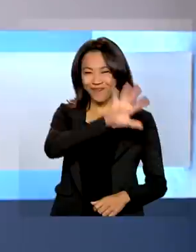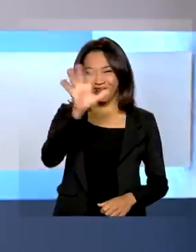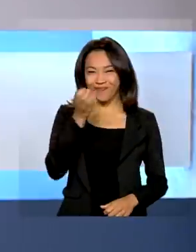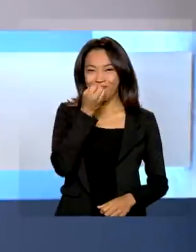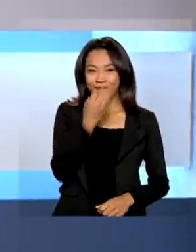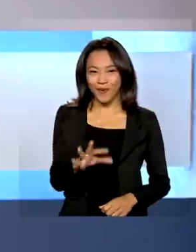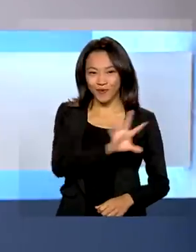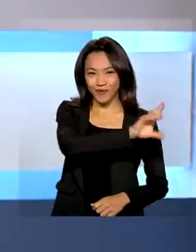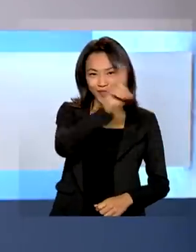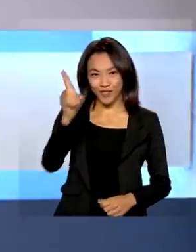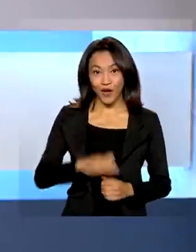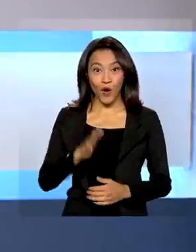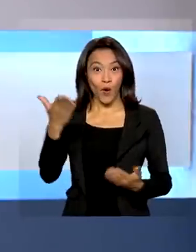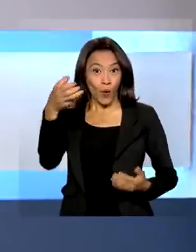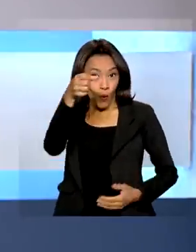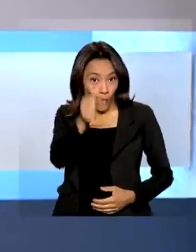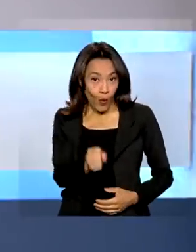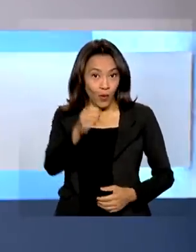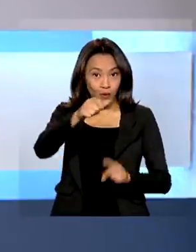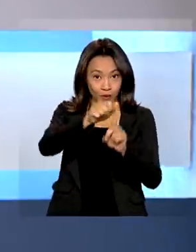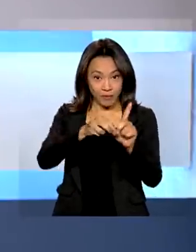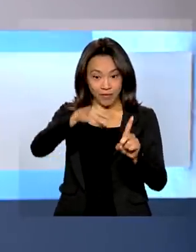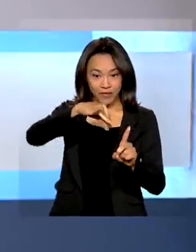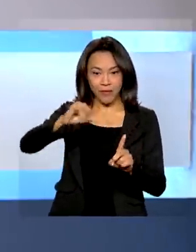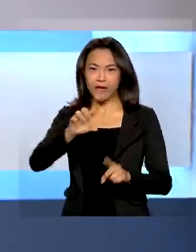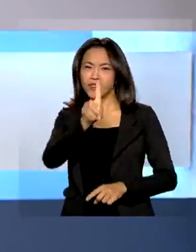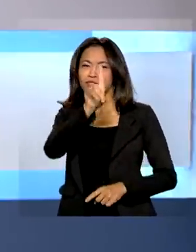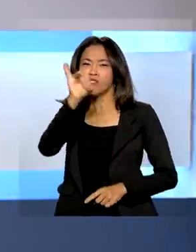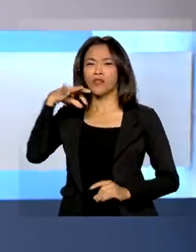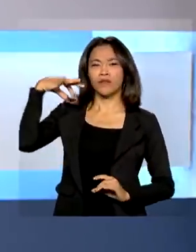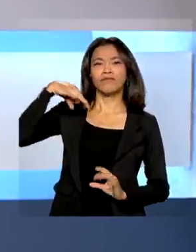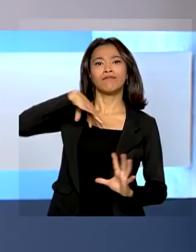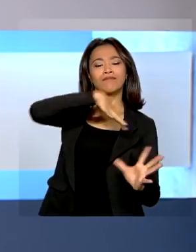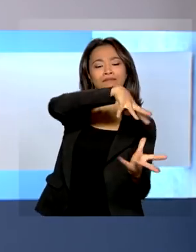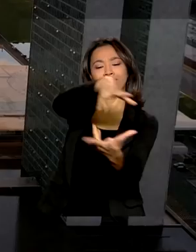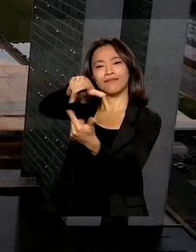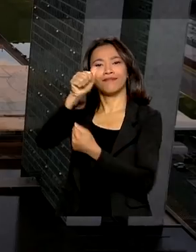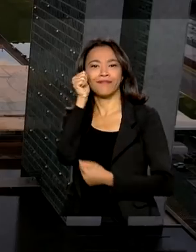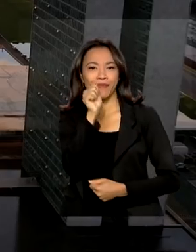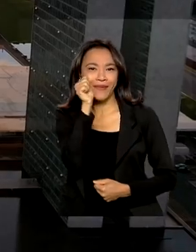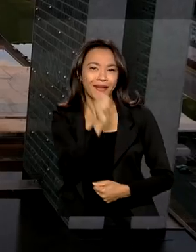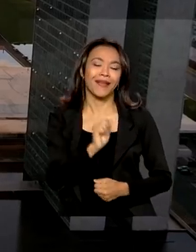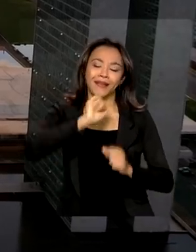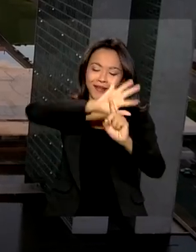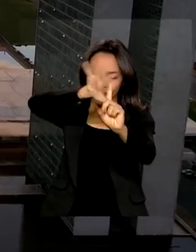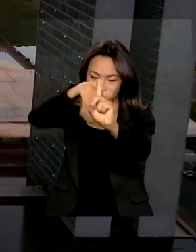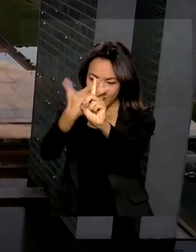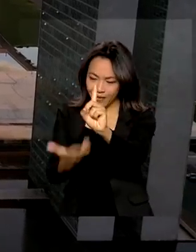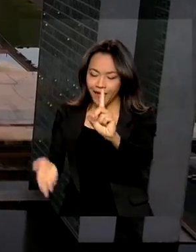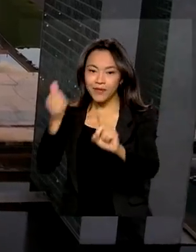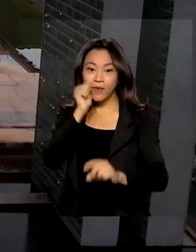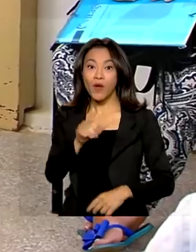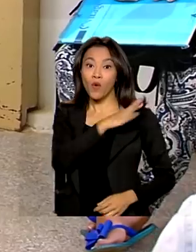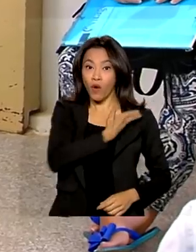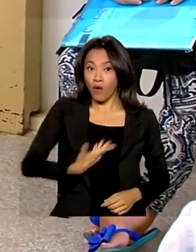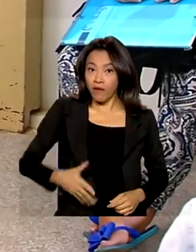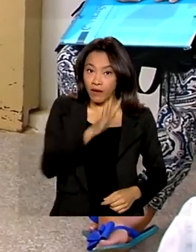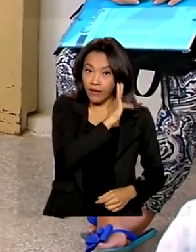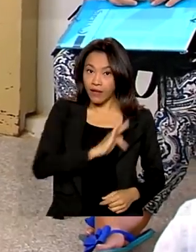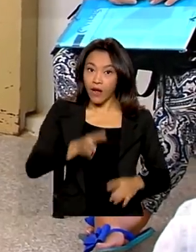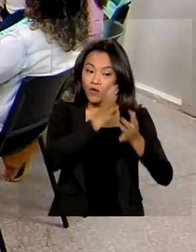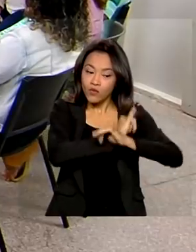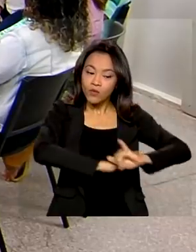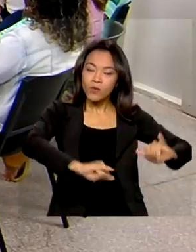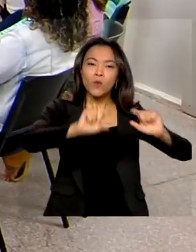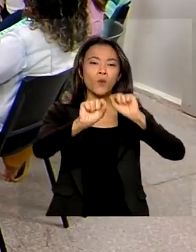Olá, bom dia. 8 de março, Dia Internacional da Mulher. Em homenagem a elas, governo federal lança